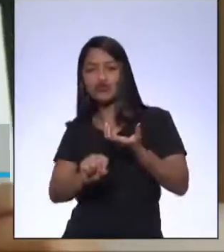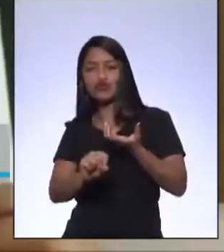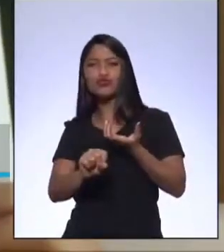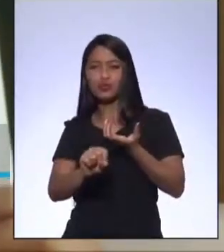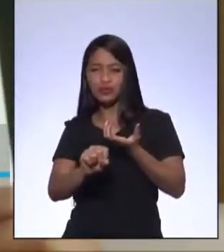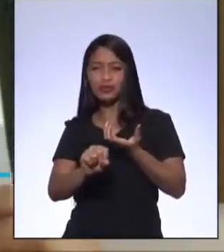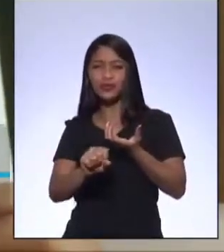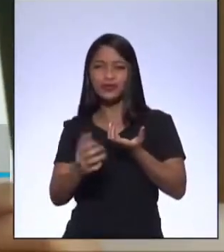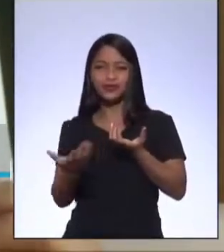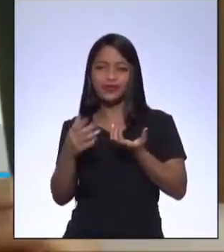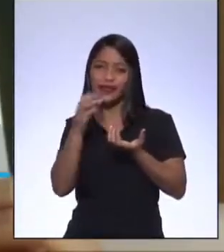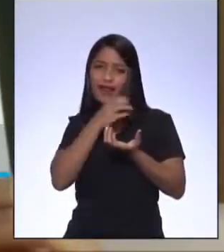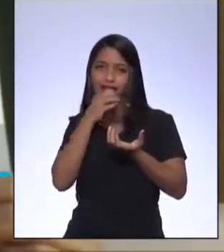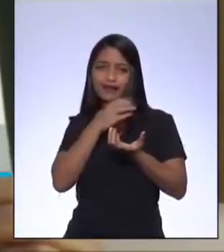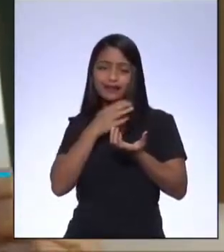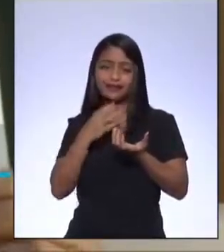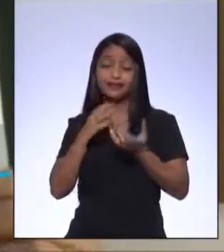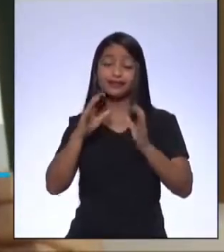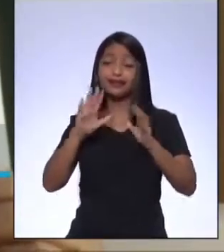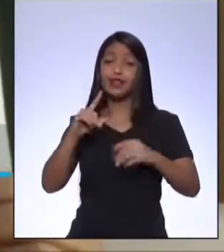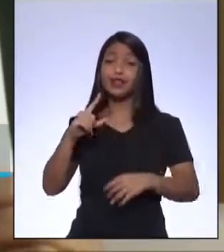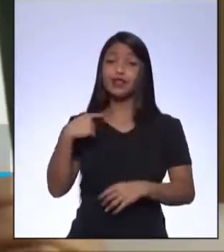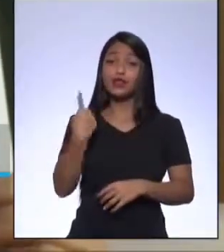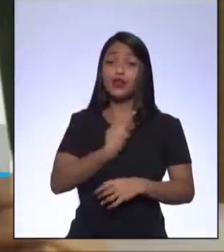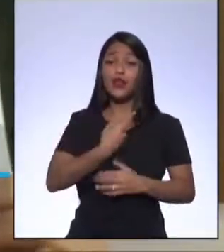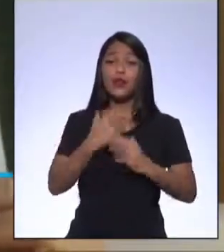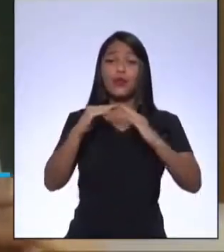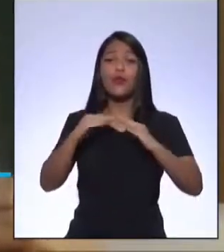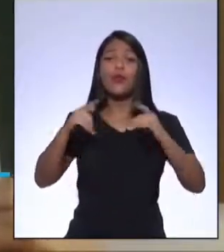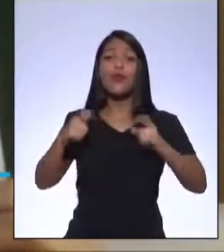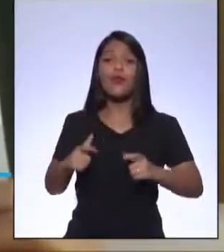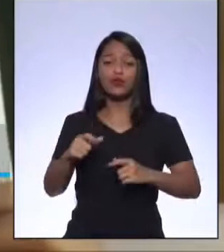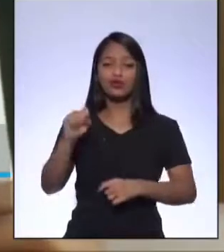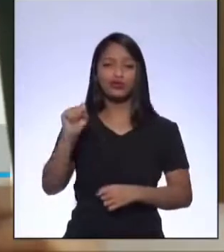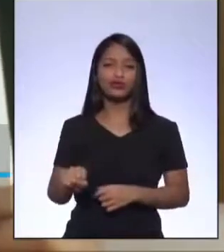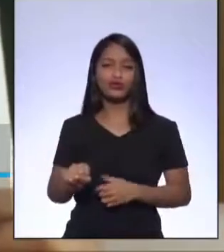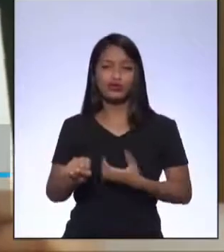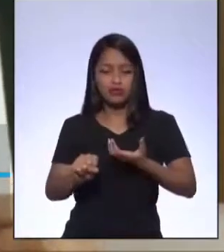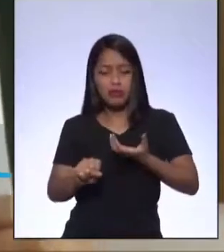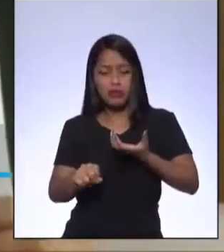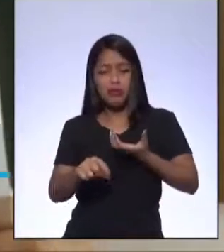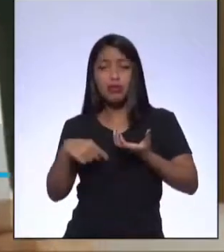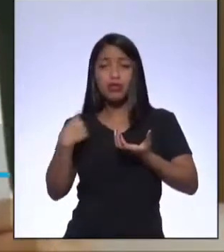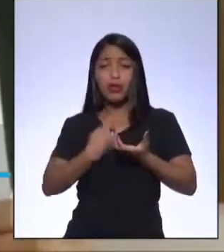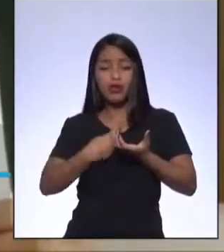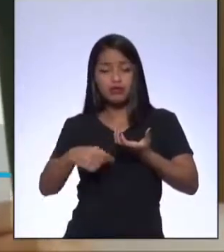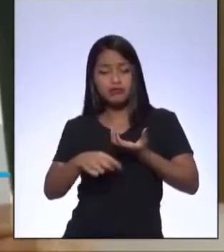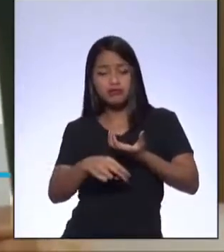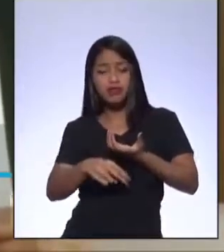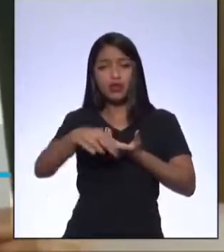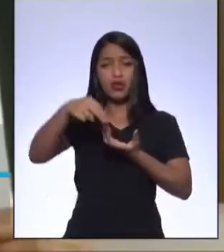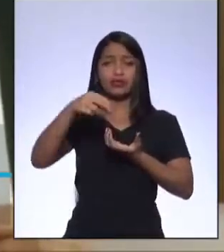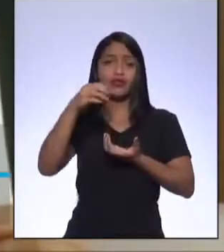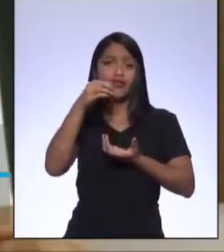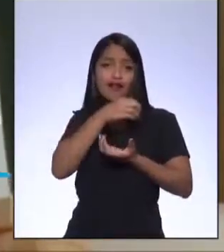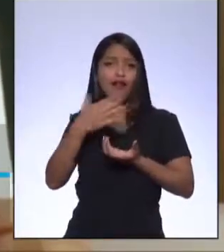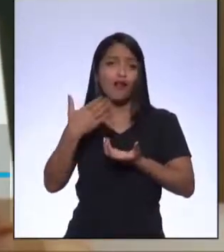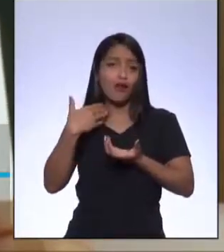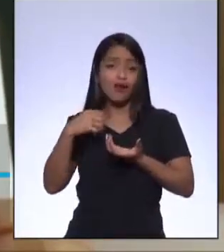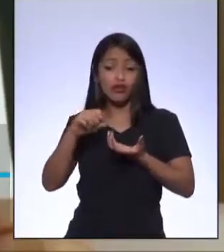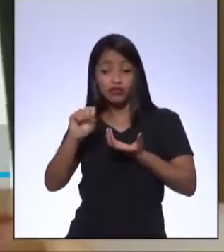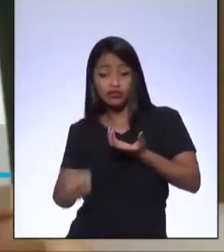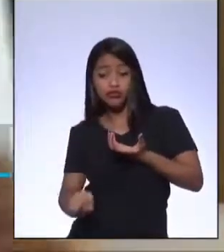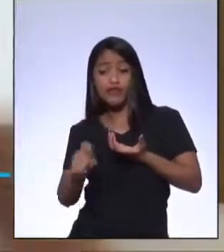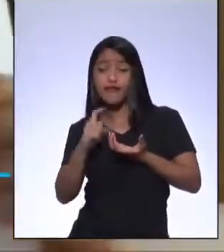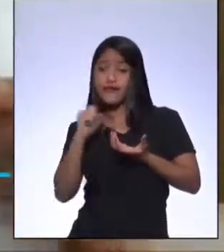no hemisfério sul, quanto mais para o norte a gente for, mais quente é. Quanto mais para o sul a gente for, mais frio